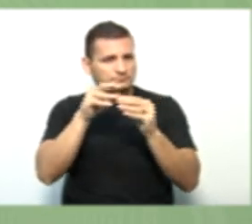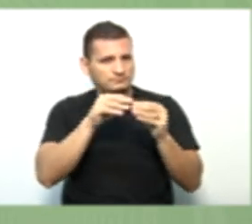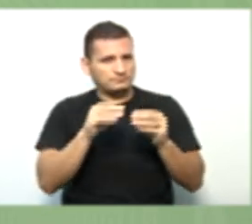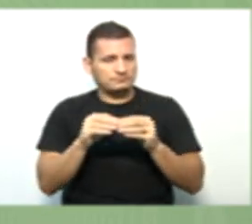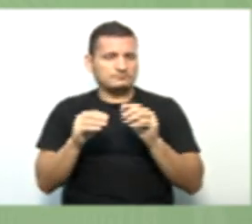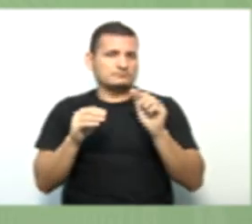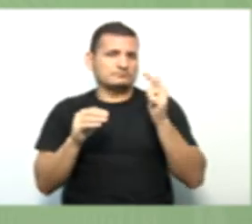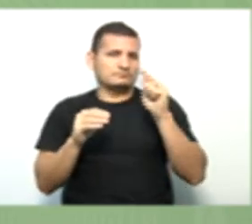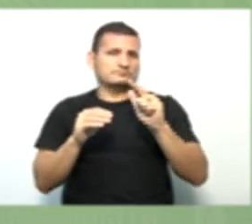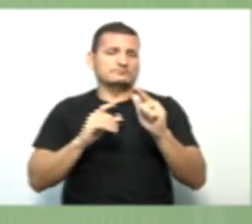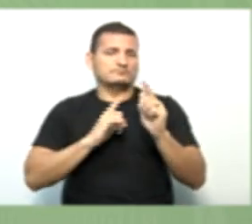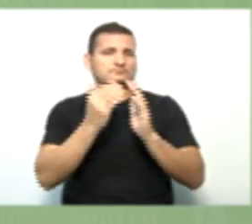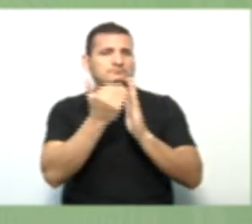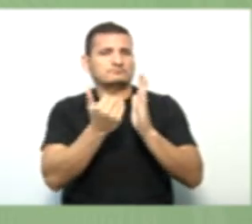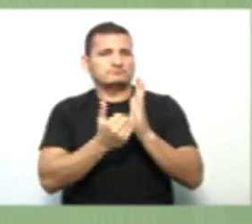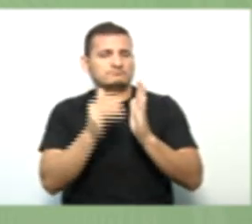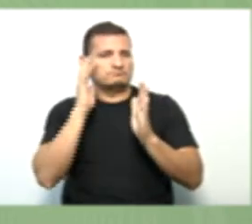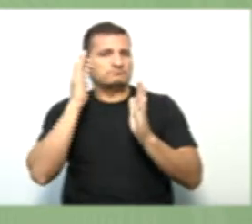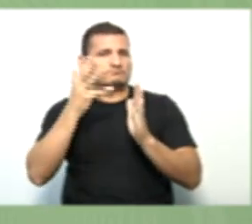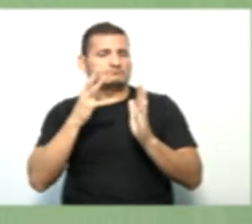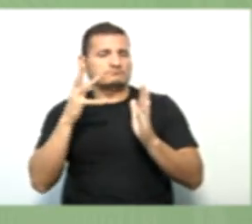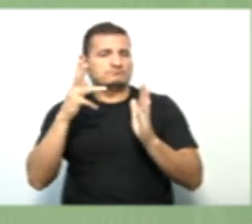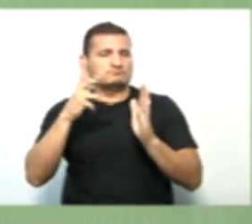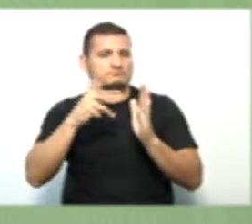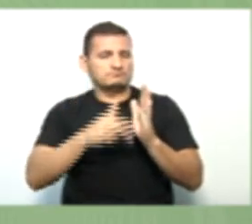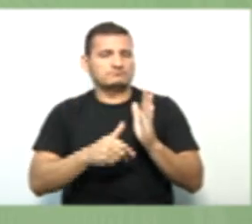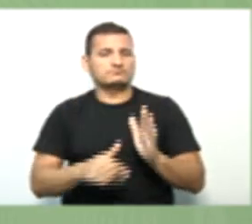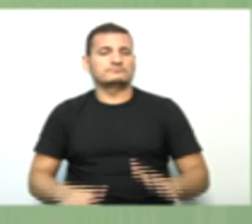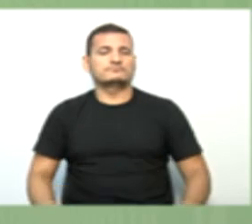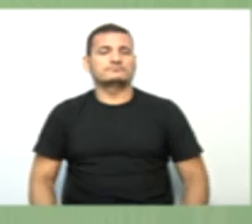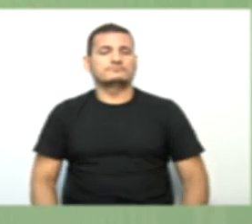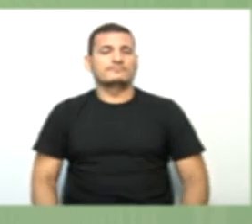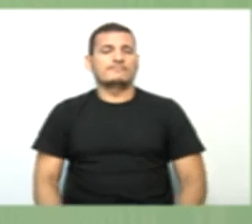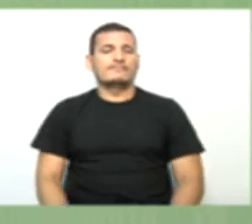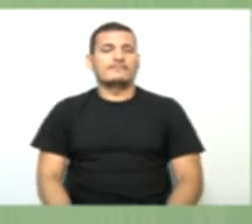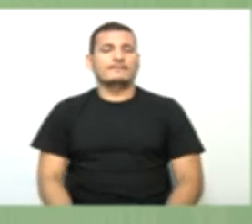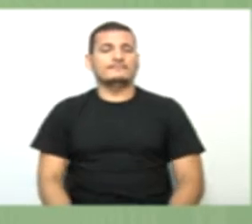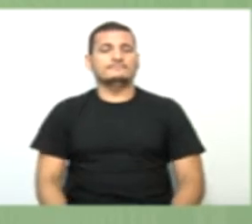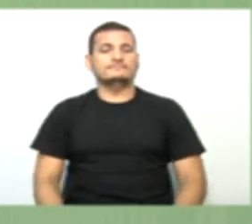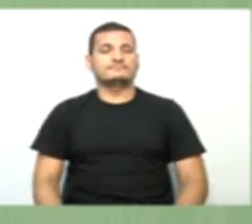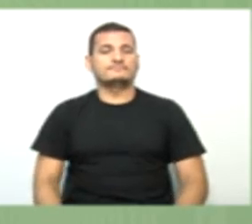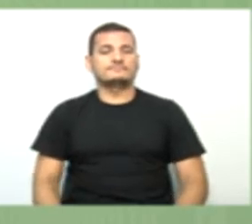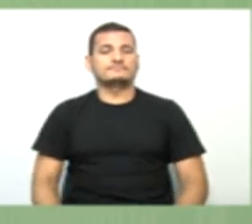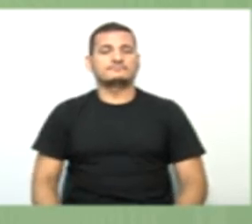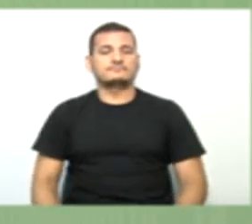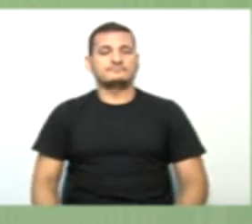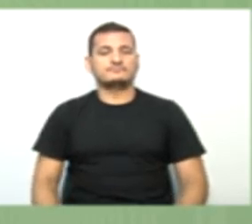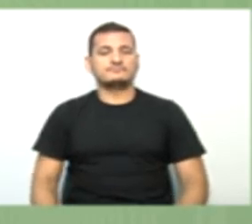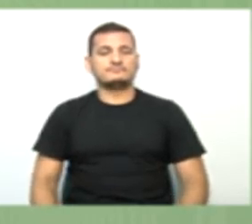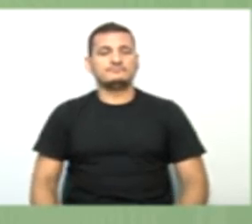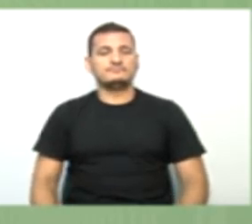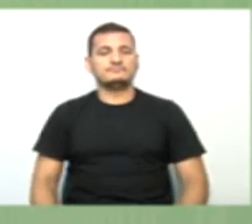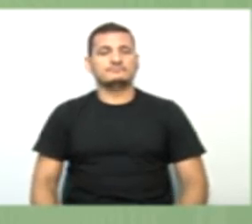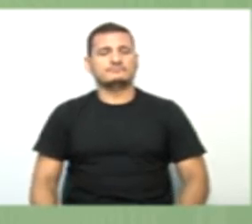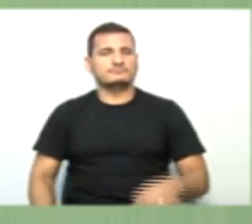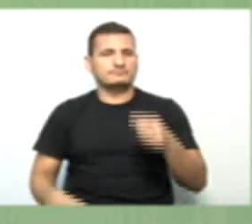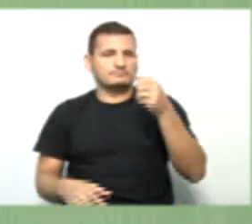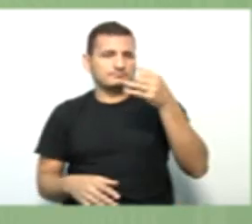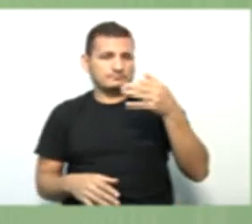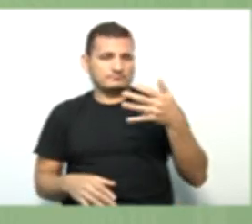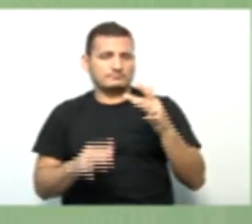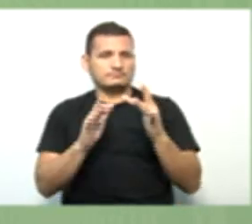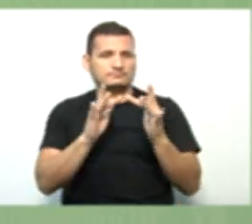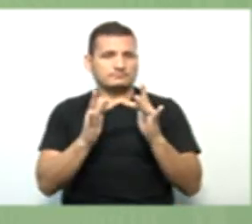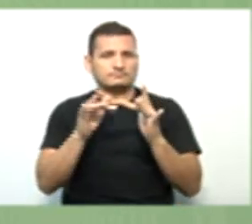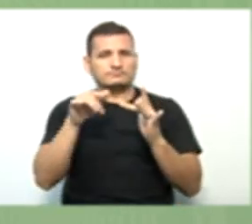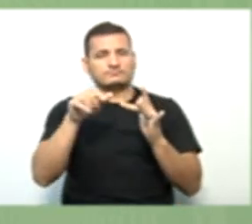que resolve um problema complexo. Bom, como eu falei, opcionalmente, as funções podem ou